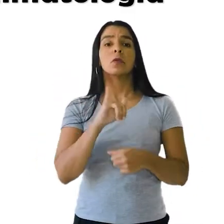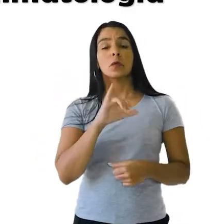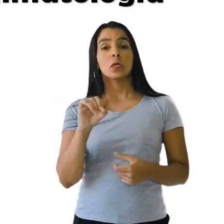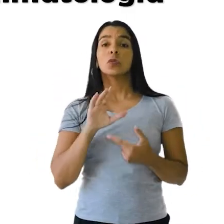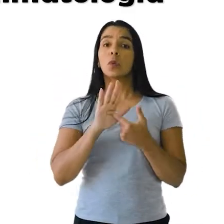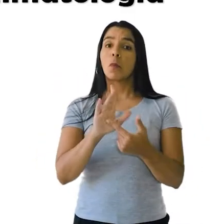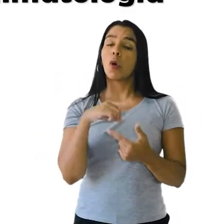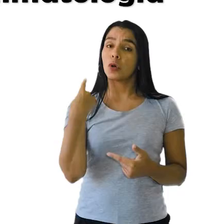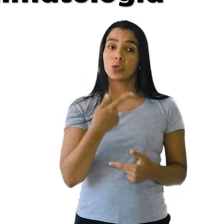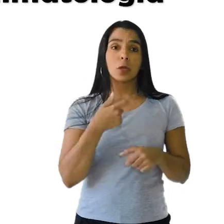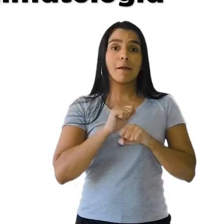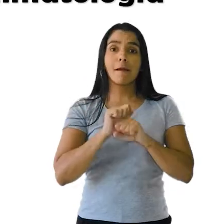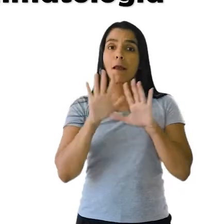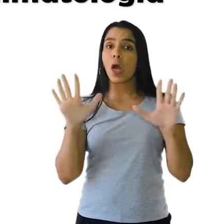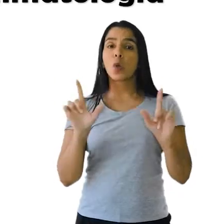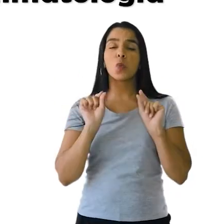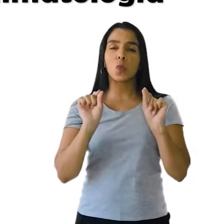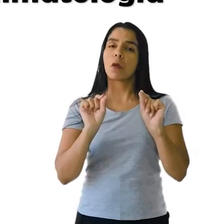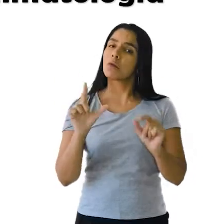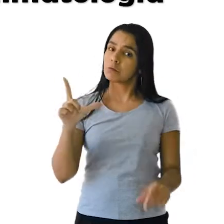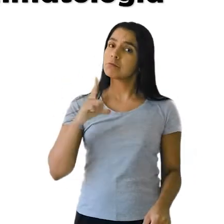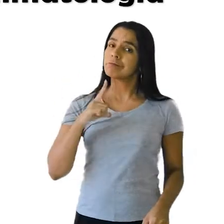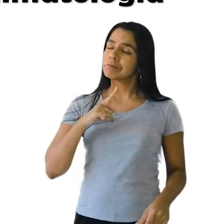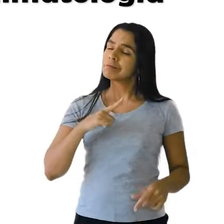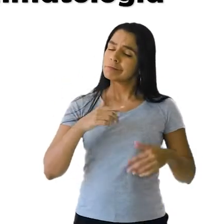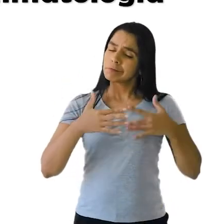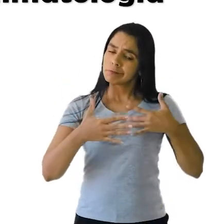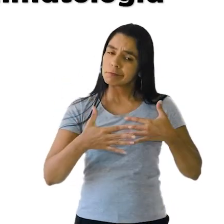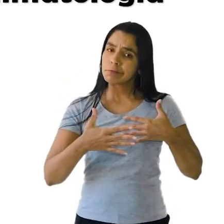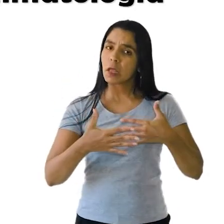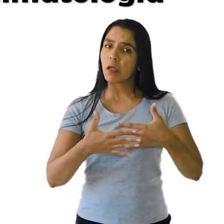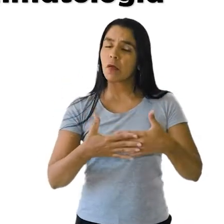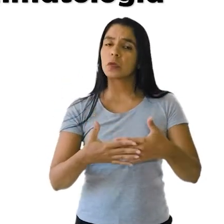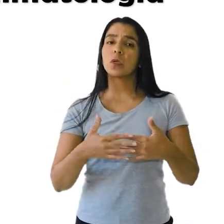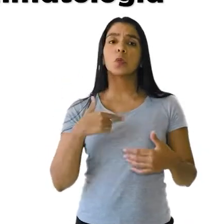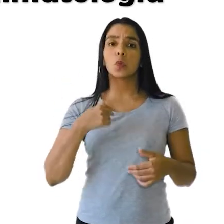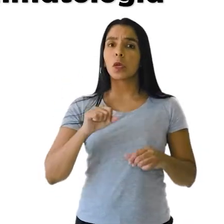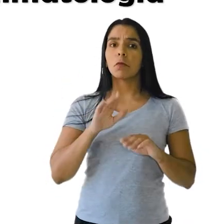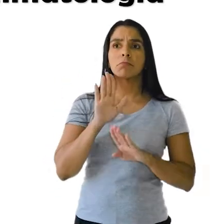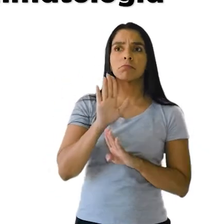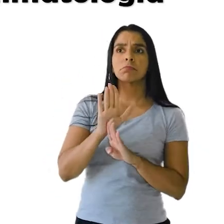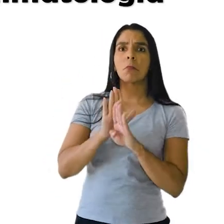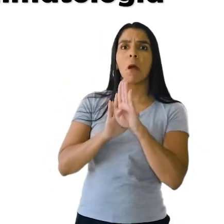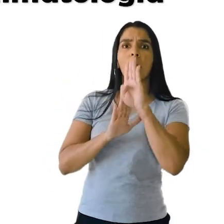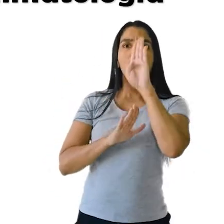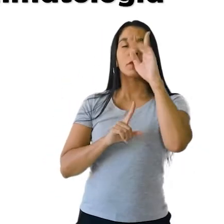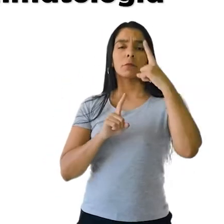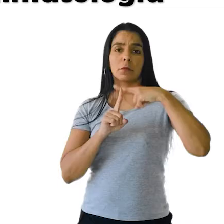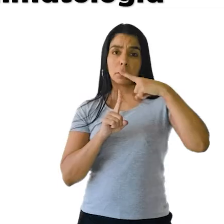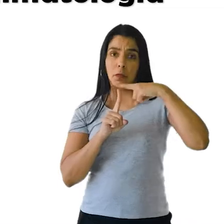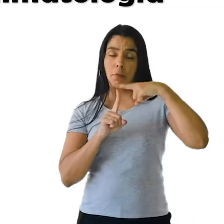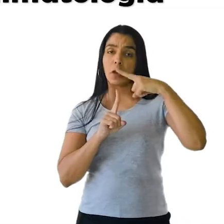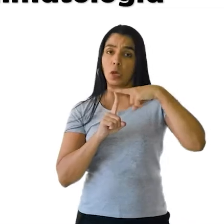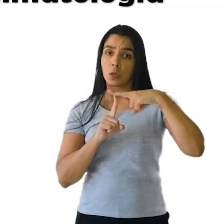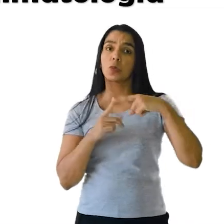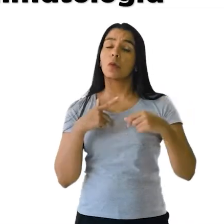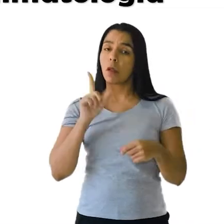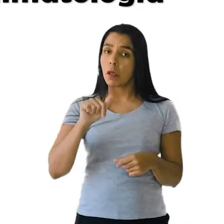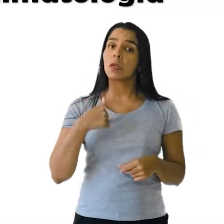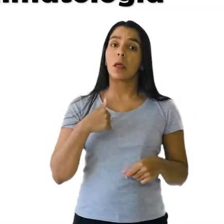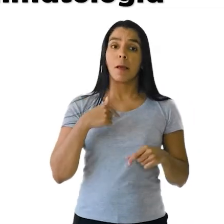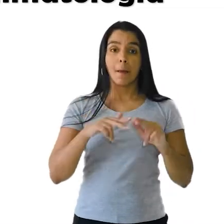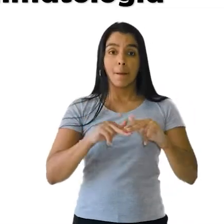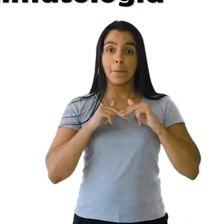últimos 200 anos. E isso mostra para a gente claramente que existe uma tendência, né, de aumento